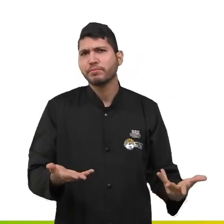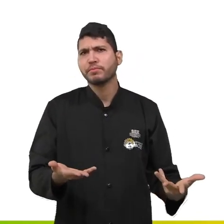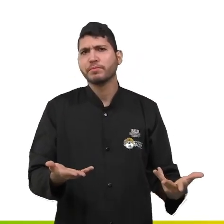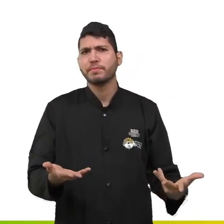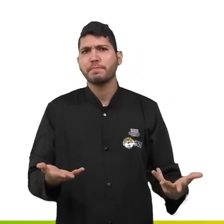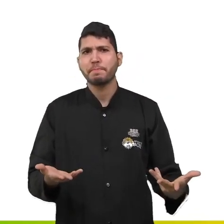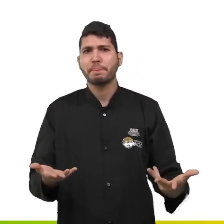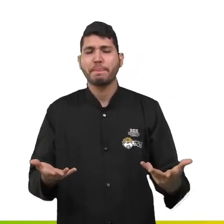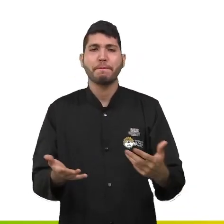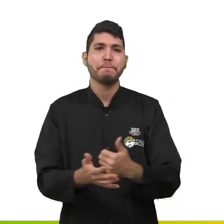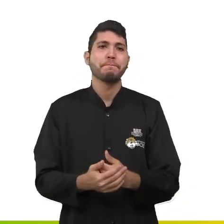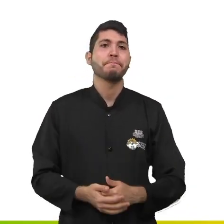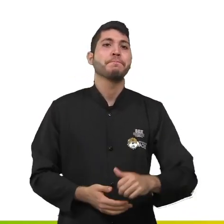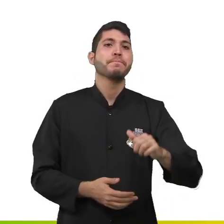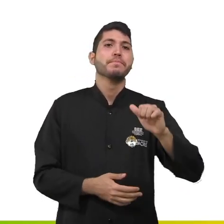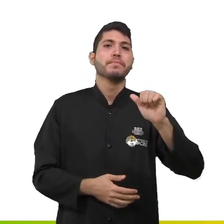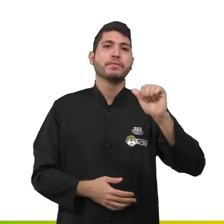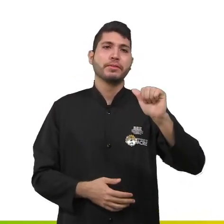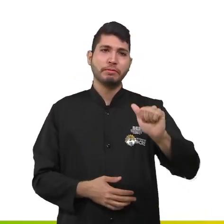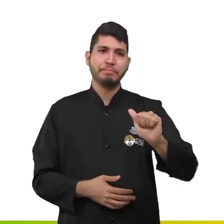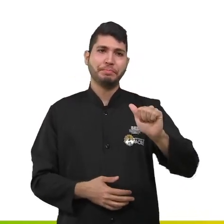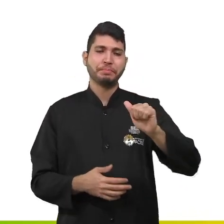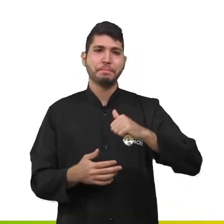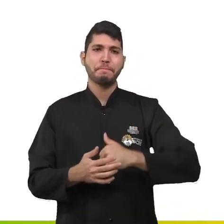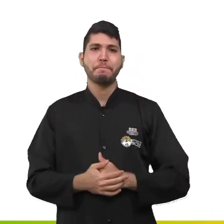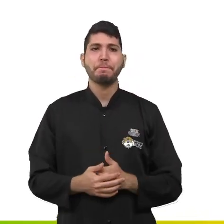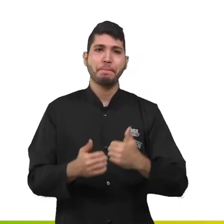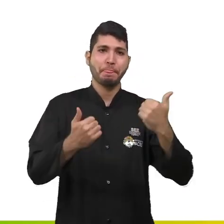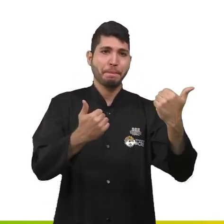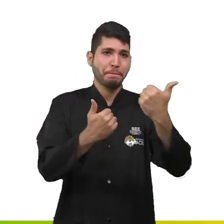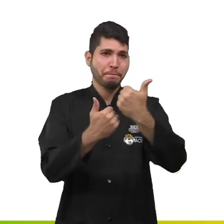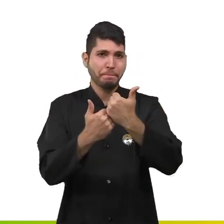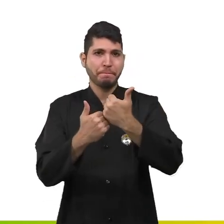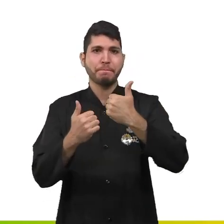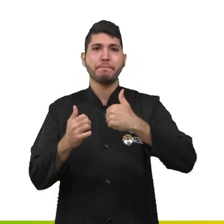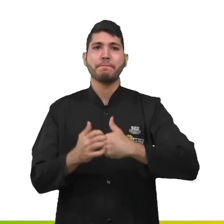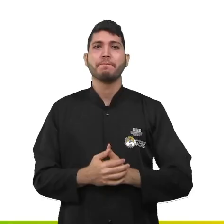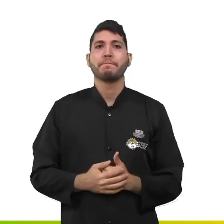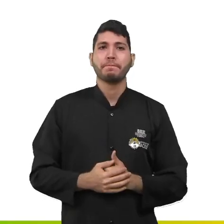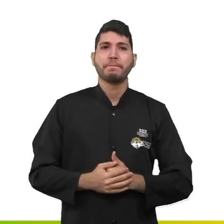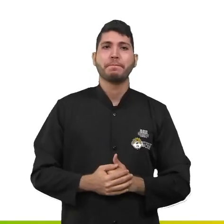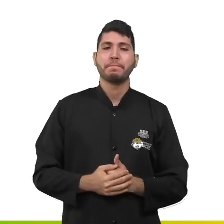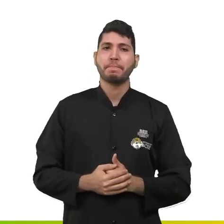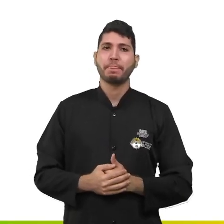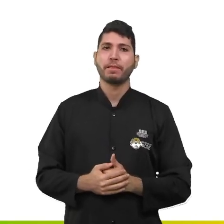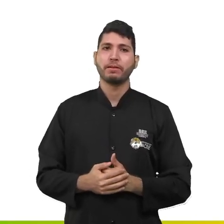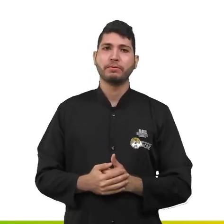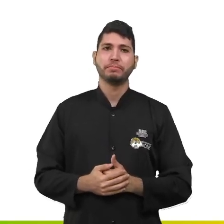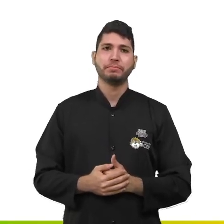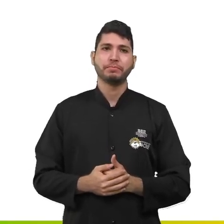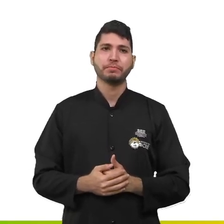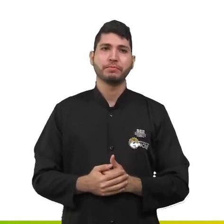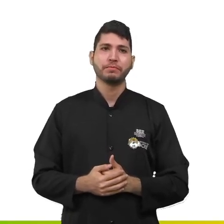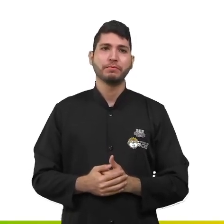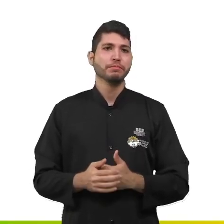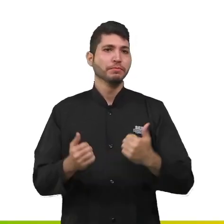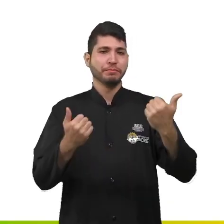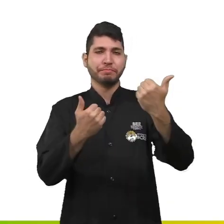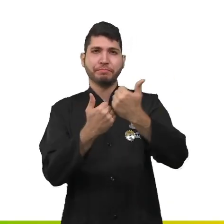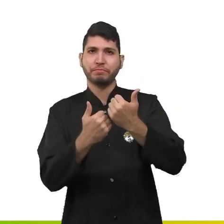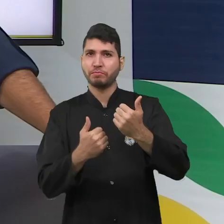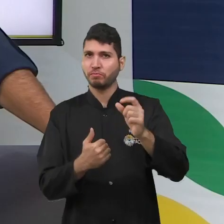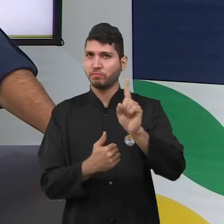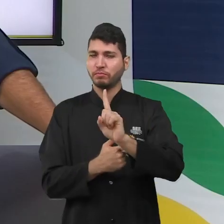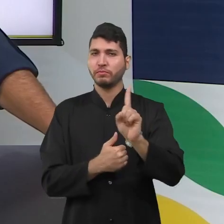a substituição das atividades escolares por ações comunitárias. A gente não substitui a